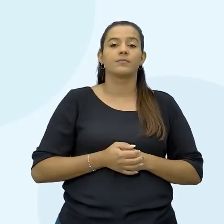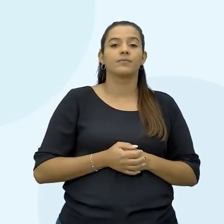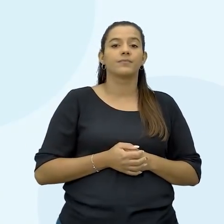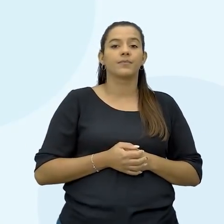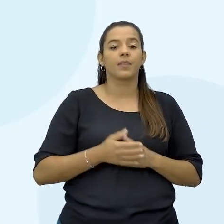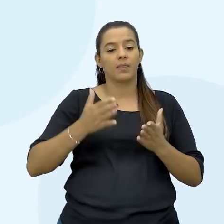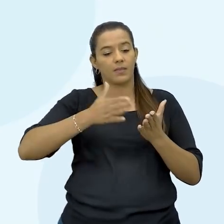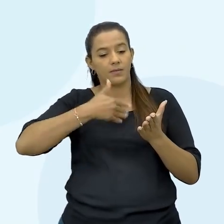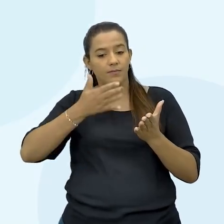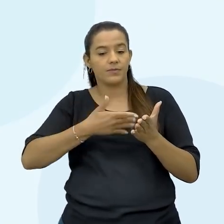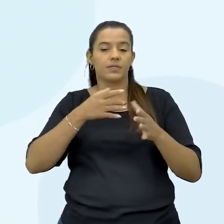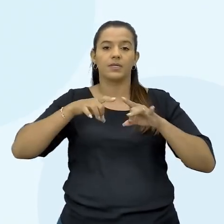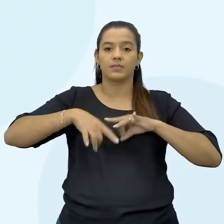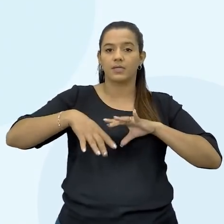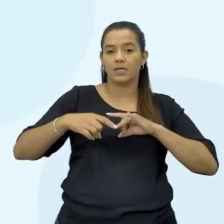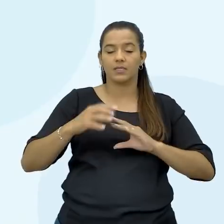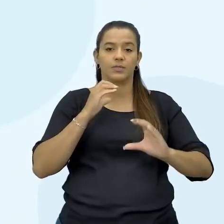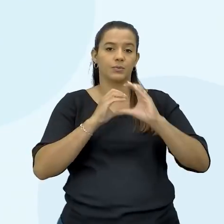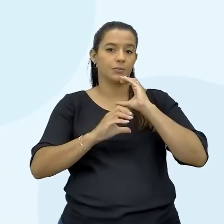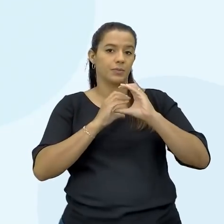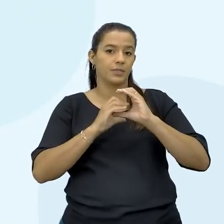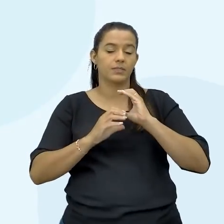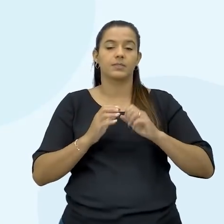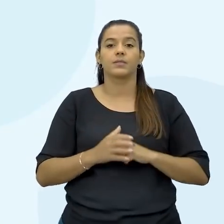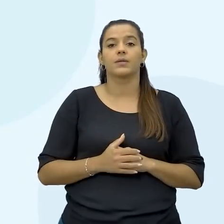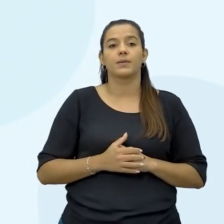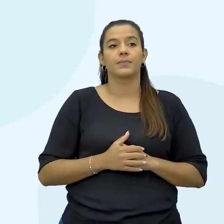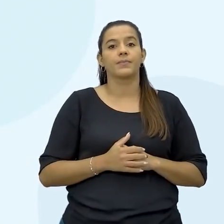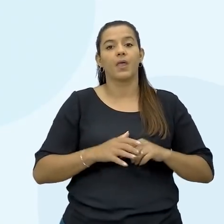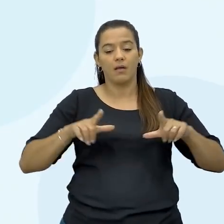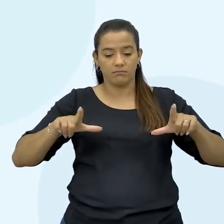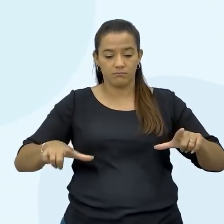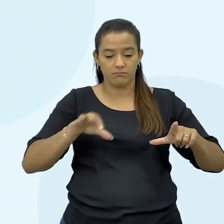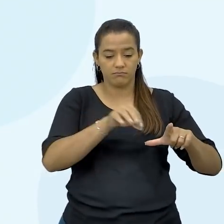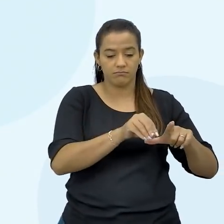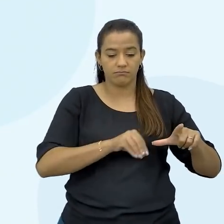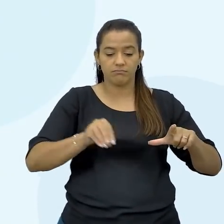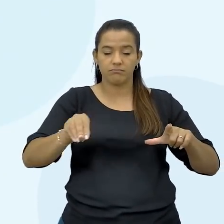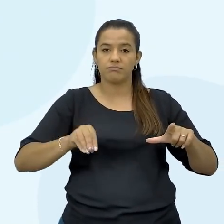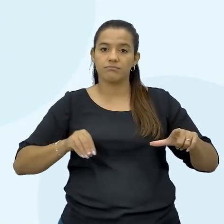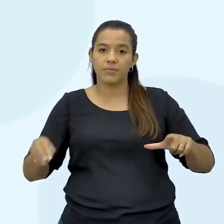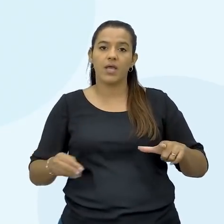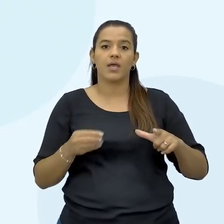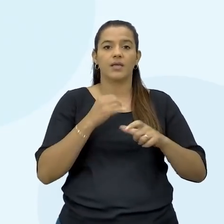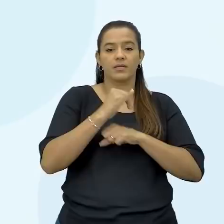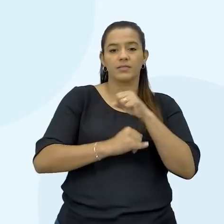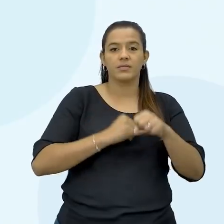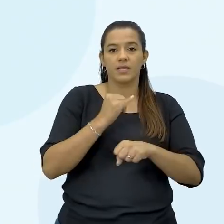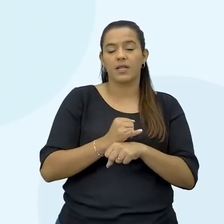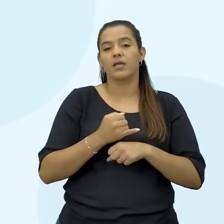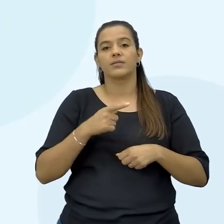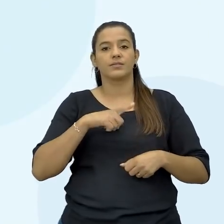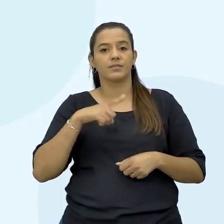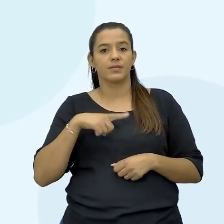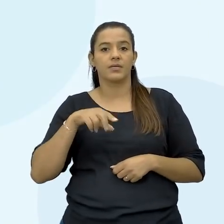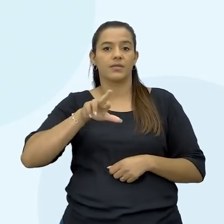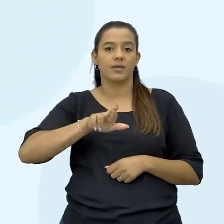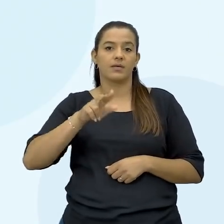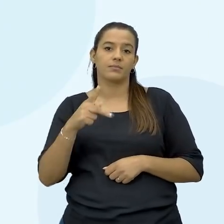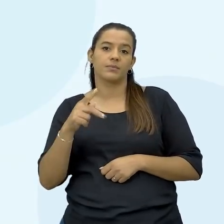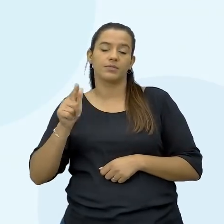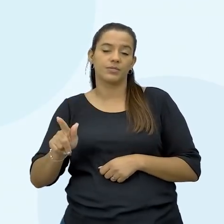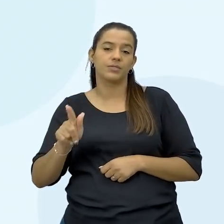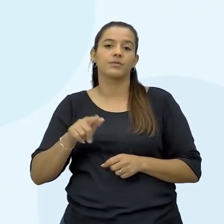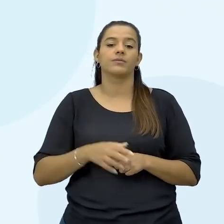de fichas técnicas de comunicação, jogos de tabuleiros em RPG, pensamento e resolução, e situações